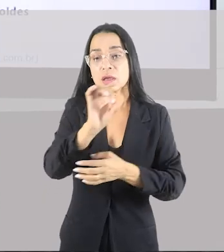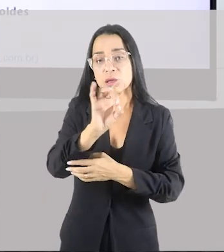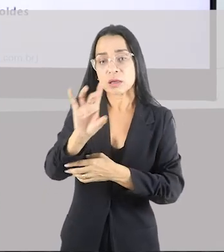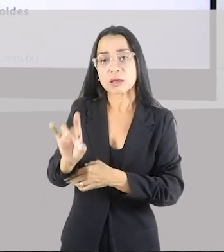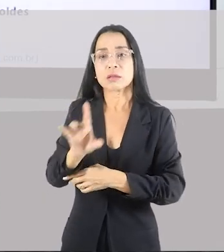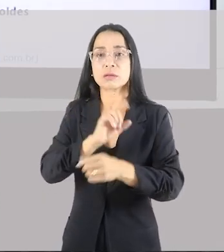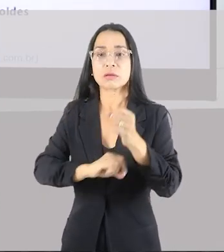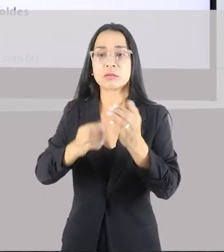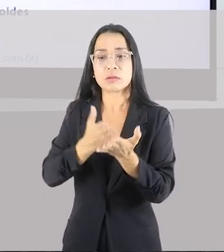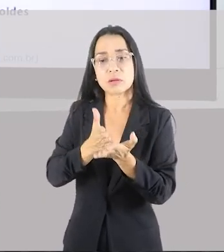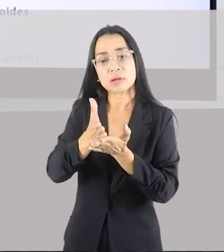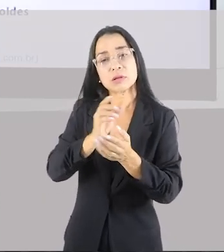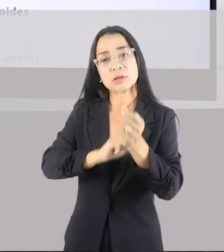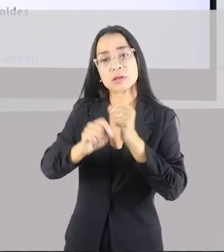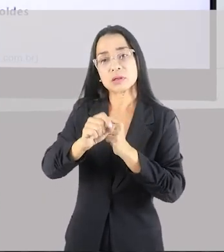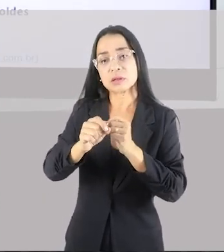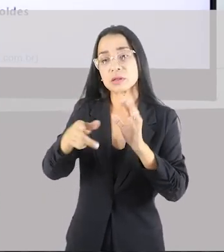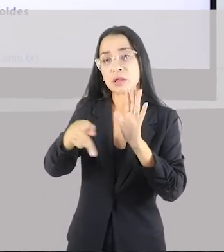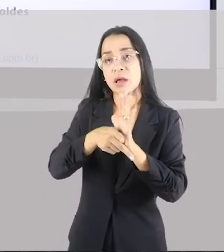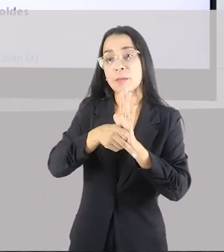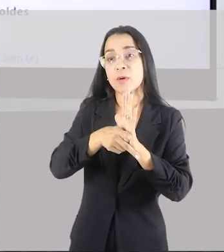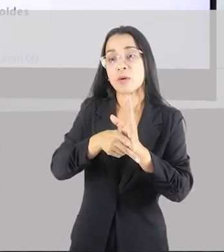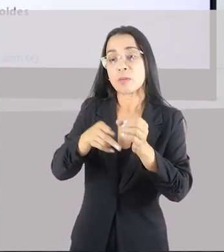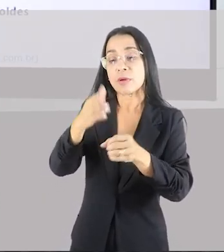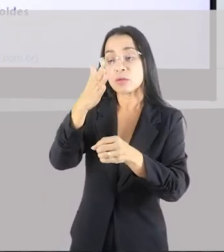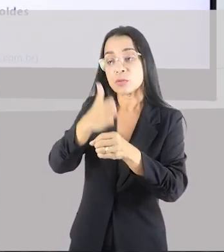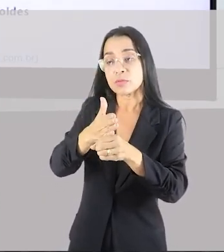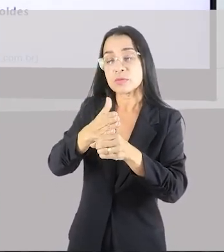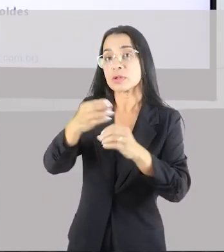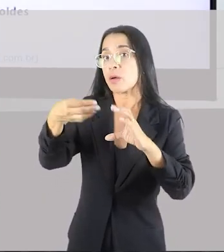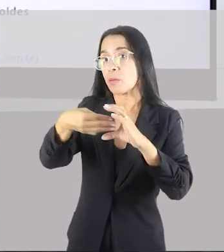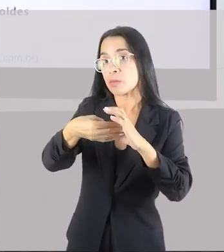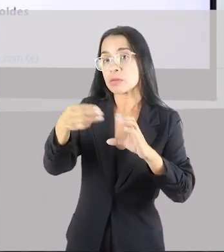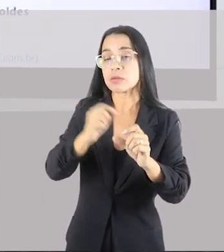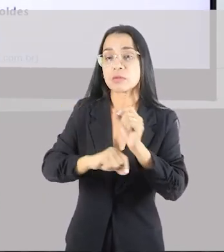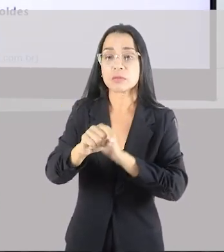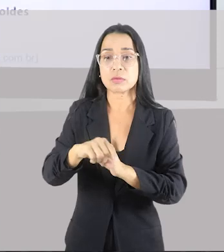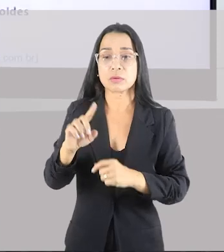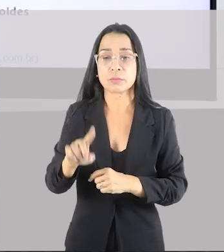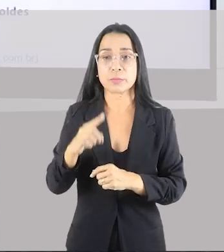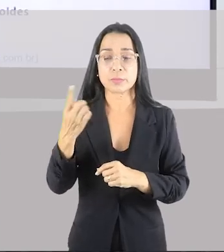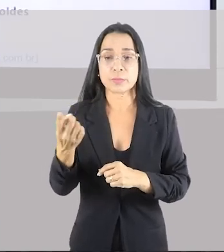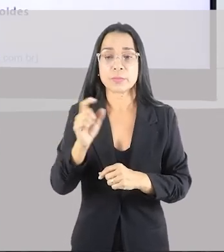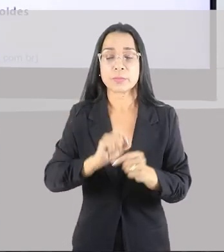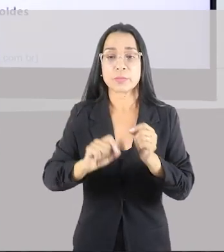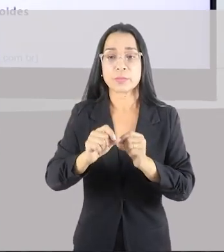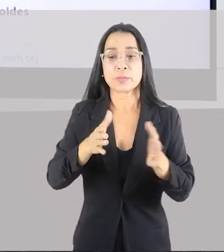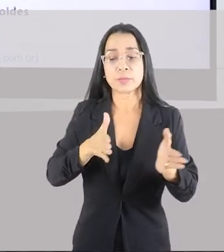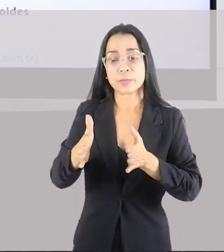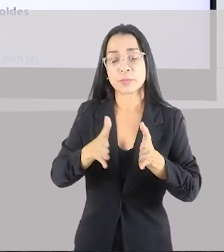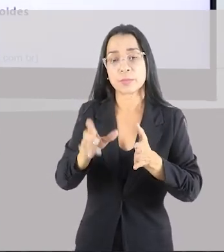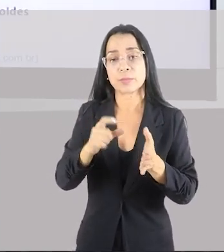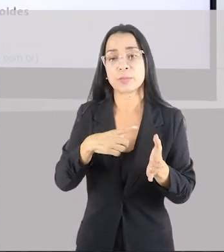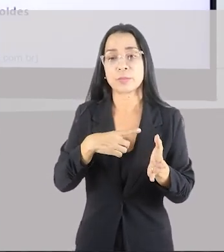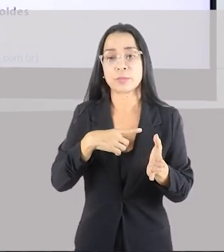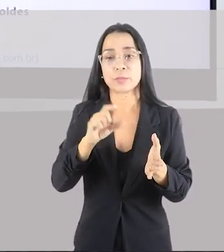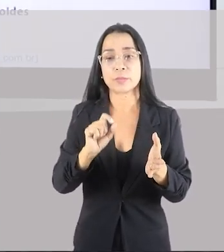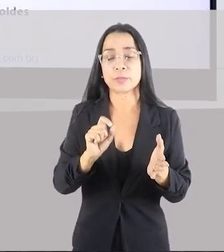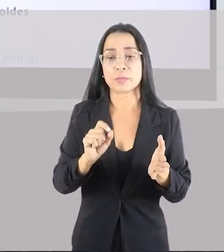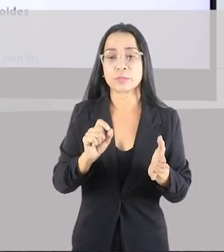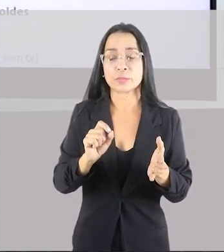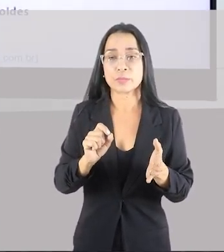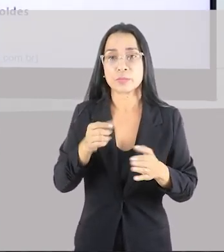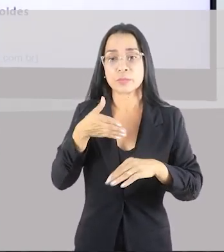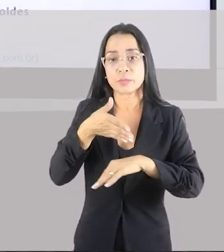vai seguir, né, aí para sua própria divisão celular, tá certo? Após passar desse período, essa célula ela